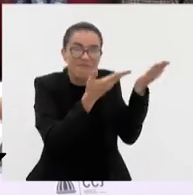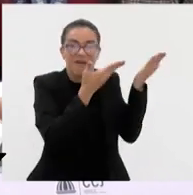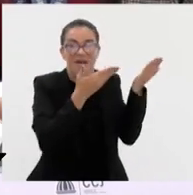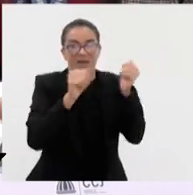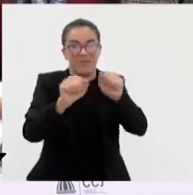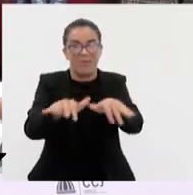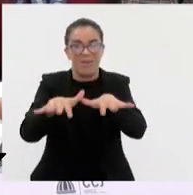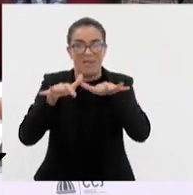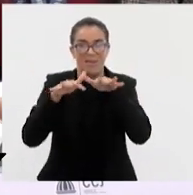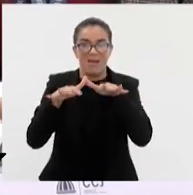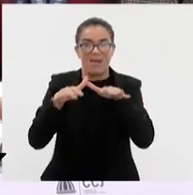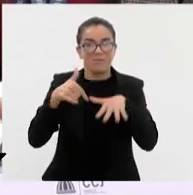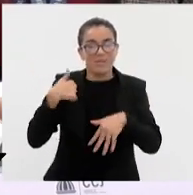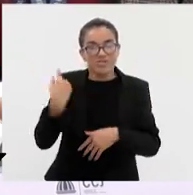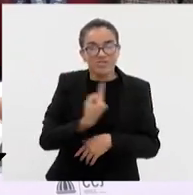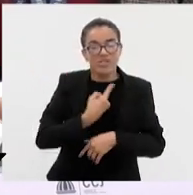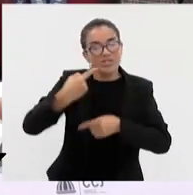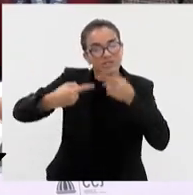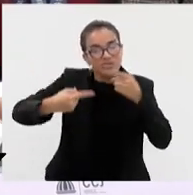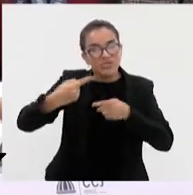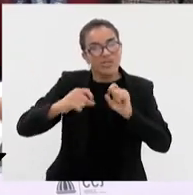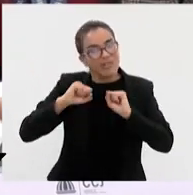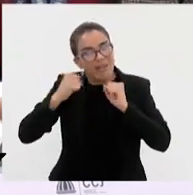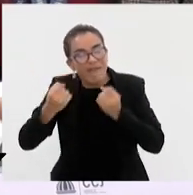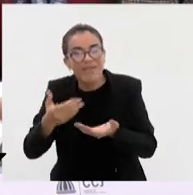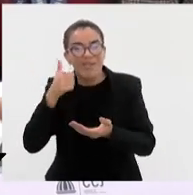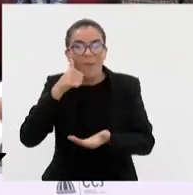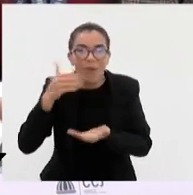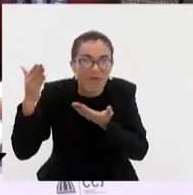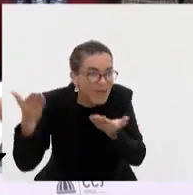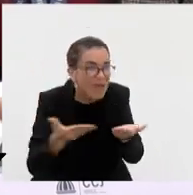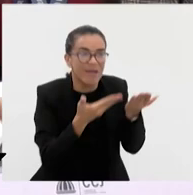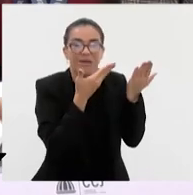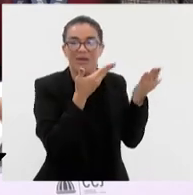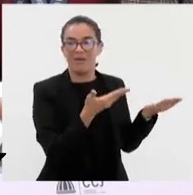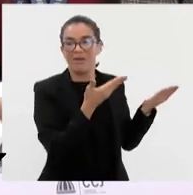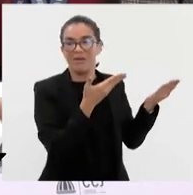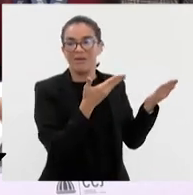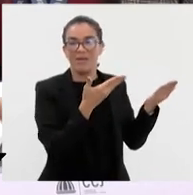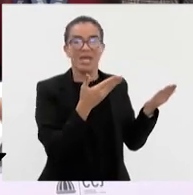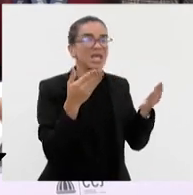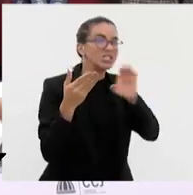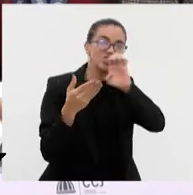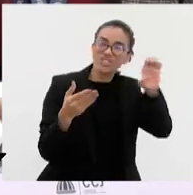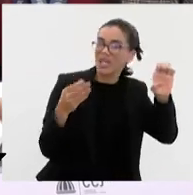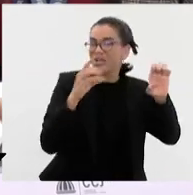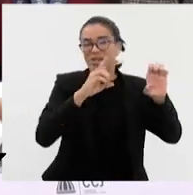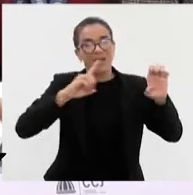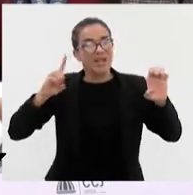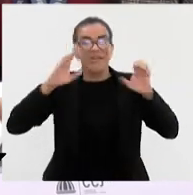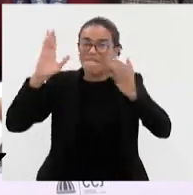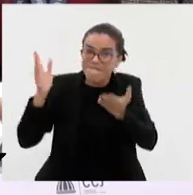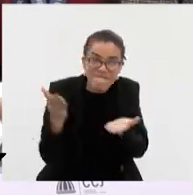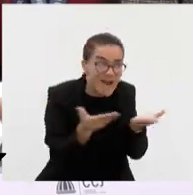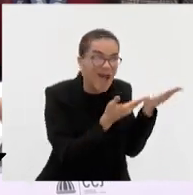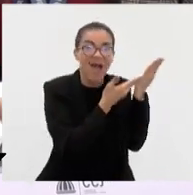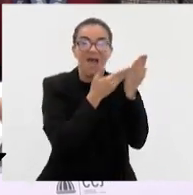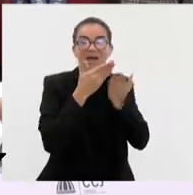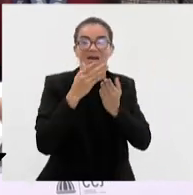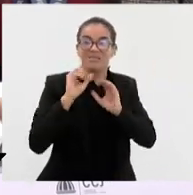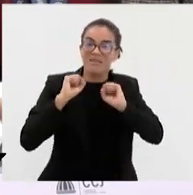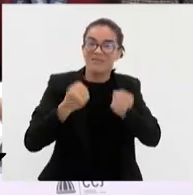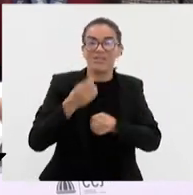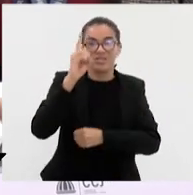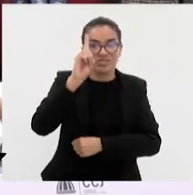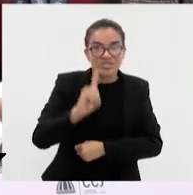nós formos discutir isto e defenda estas mulheres. É isto. Obrigado. Que nós precisamos fazer agora. Seja esquerda ou direita, que defenda o direito desta